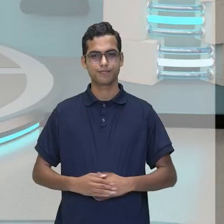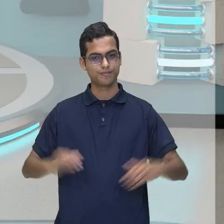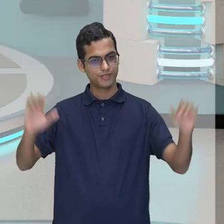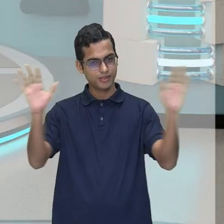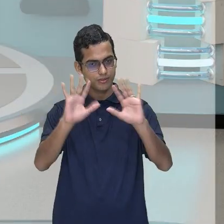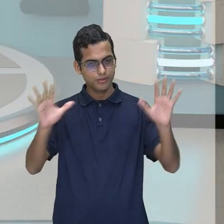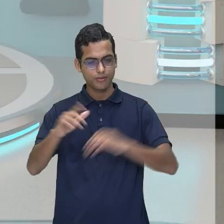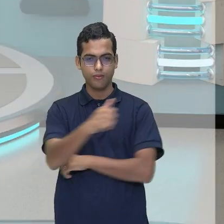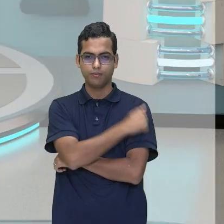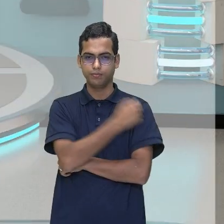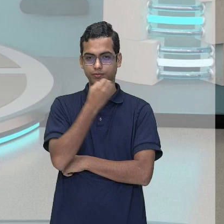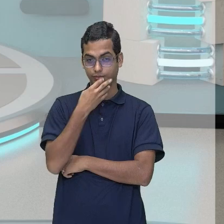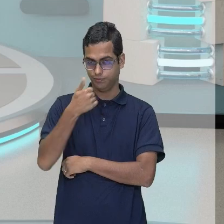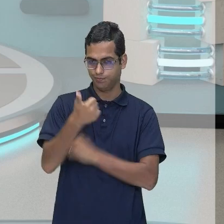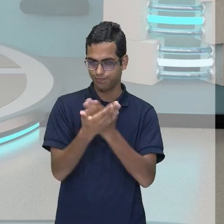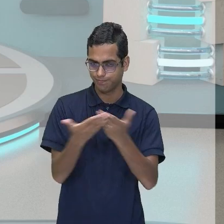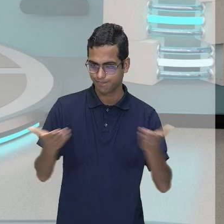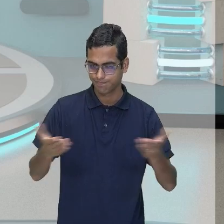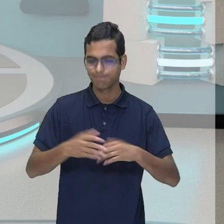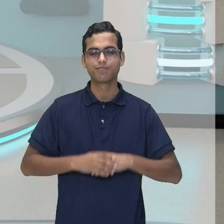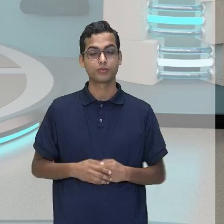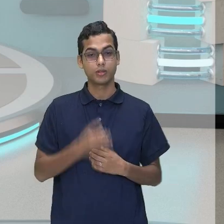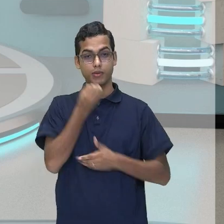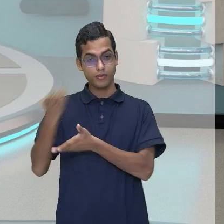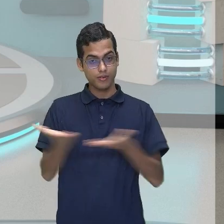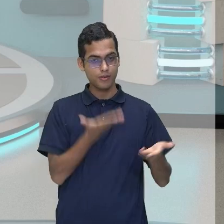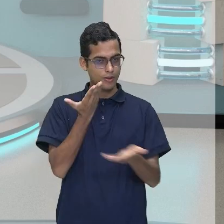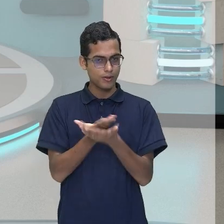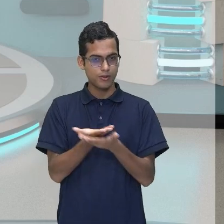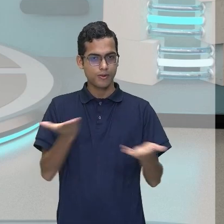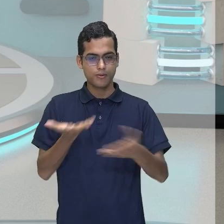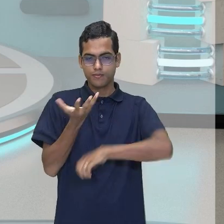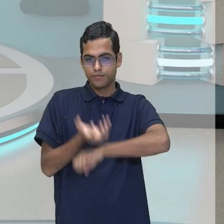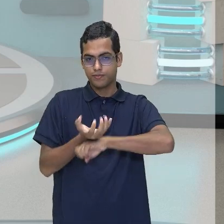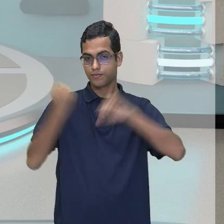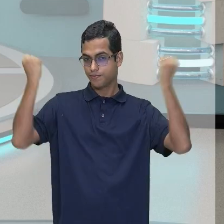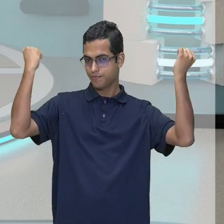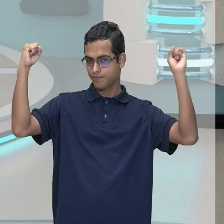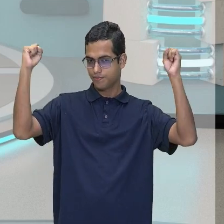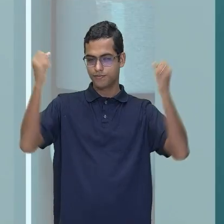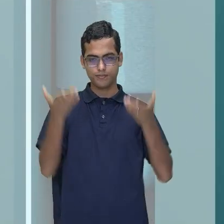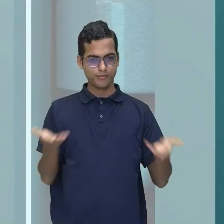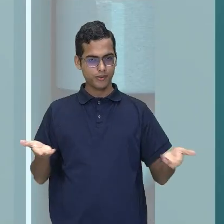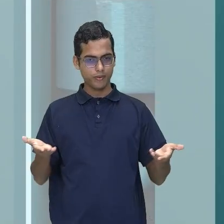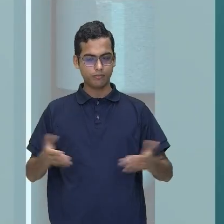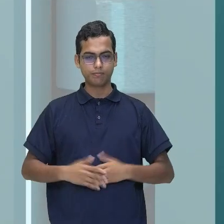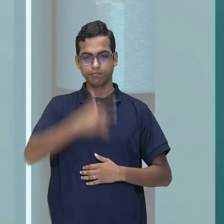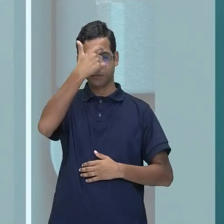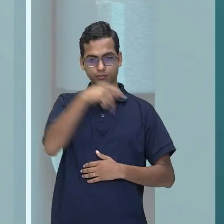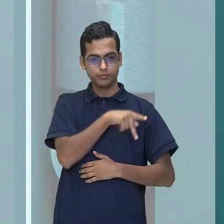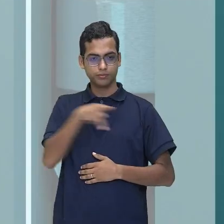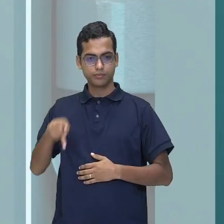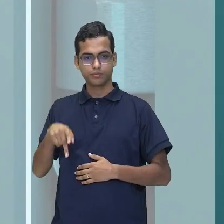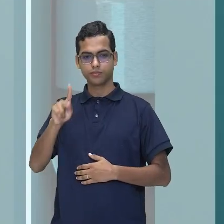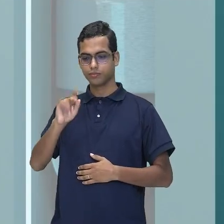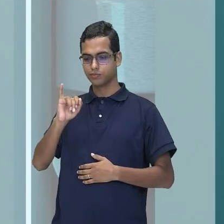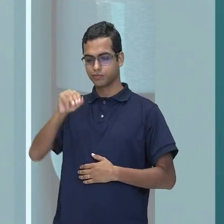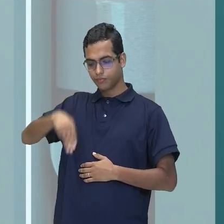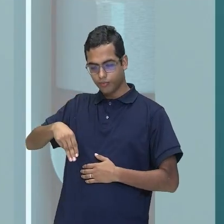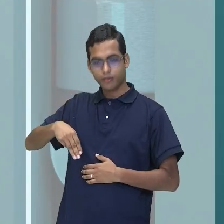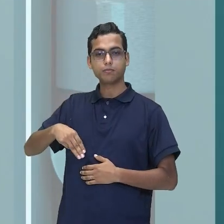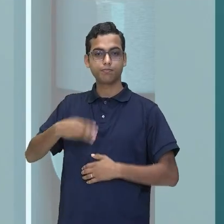Olá pessoal, tudo bem com vocês? Sejam bem-vindos a mais uma aula de Educação Física. Eu sou o professor Kim Raoni